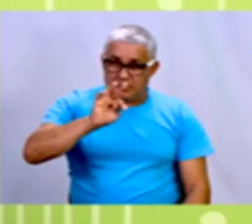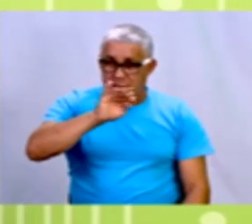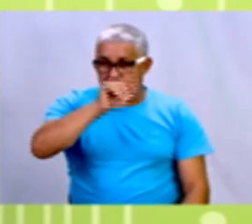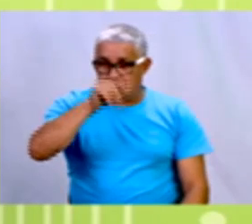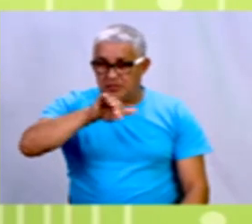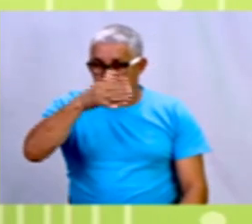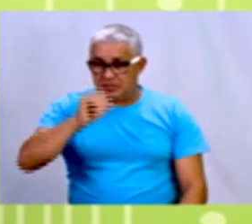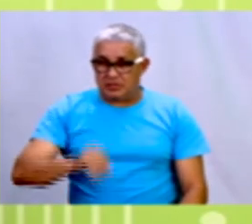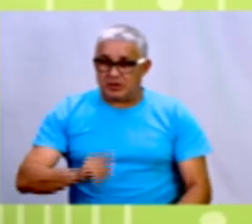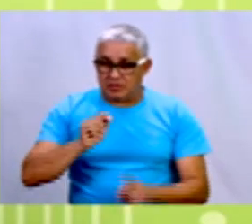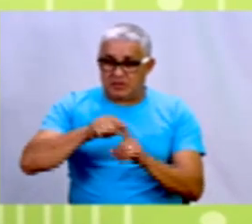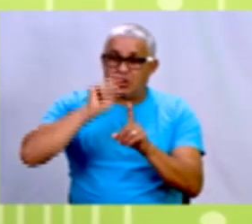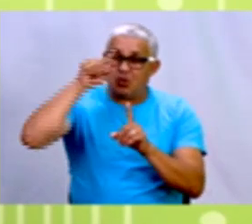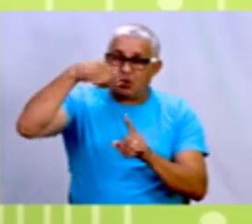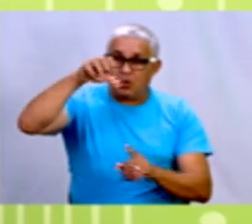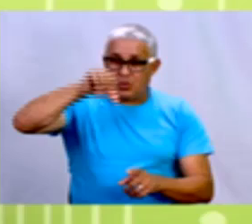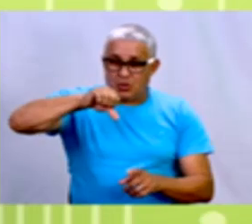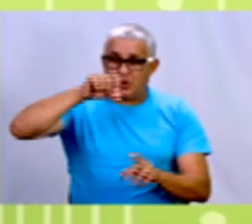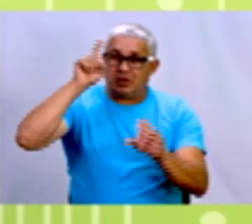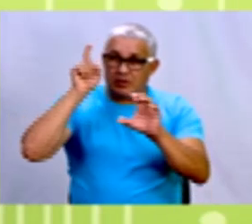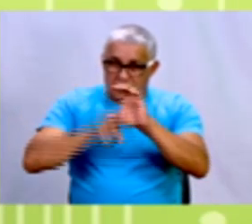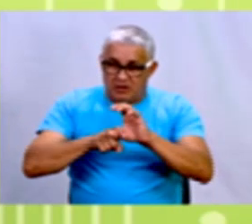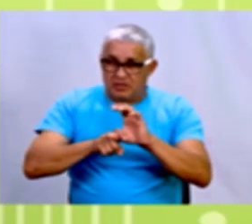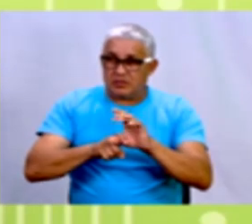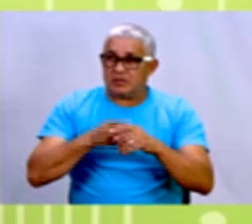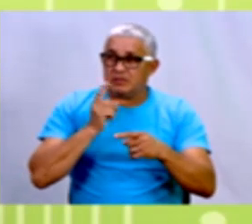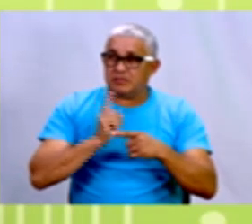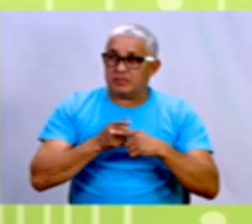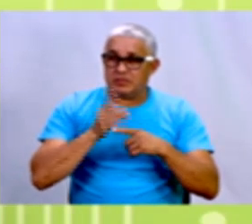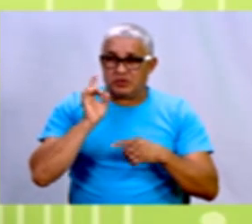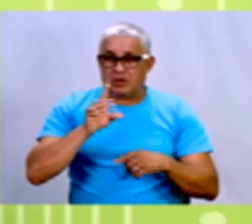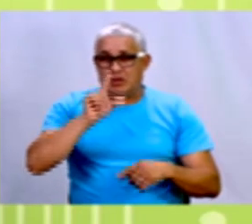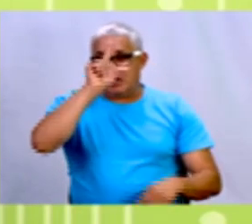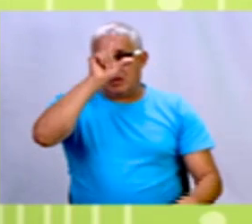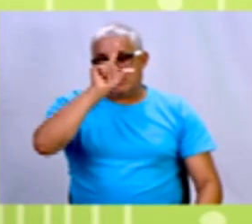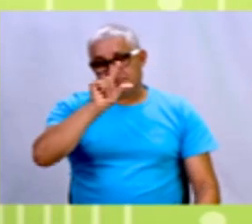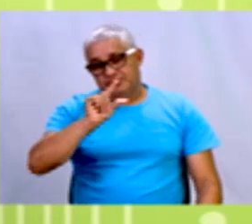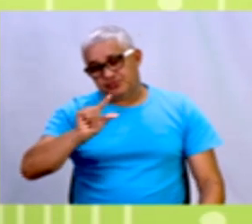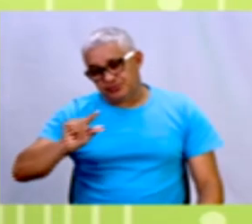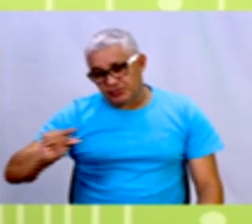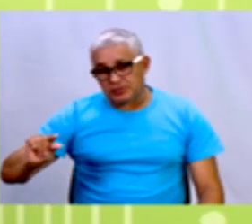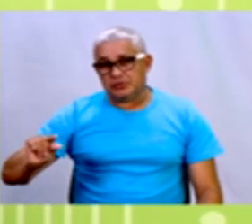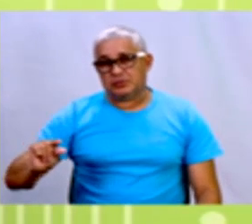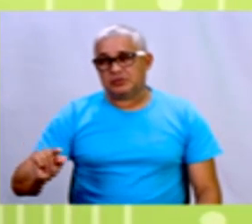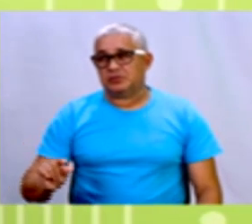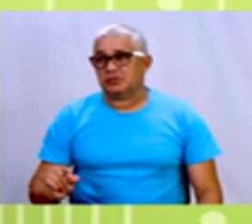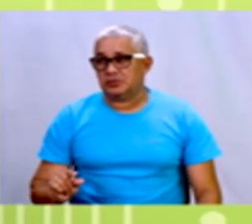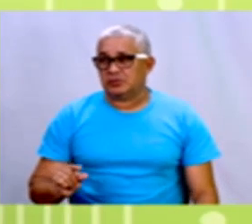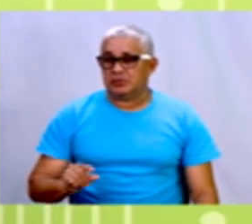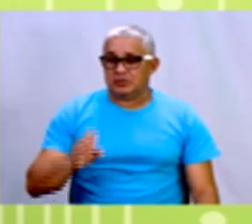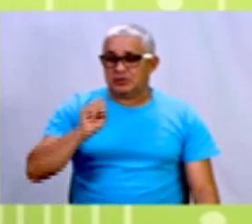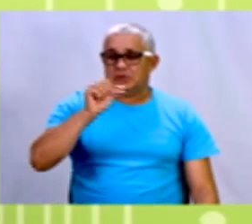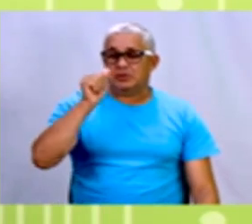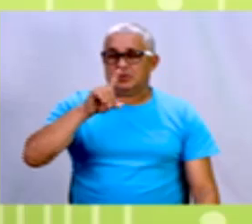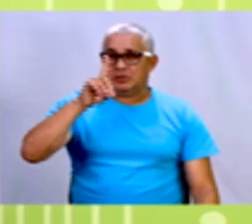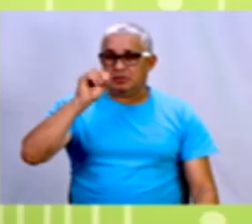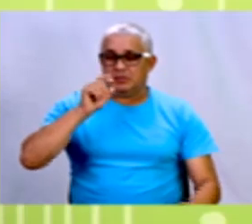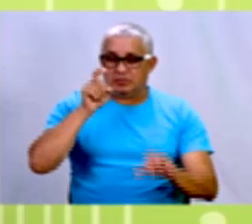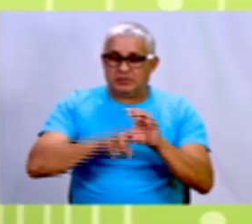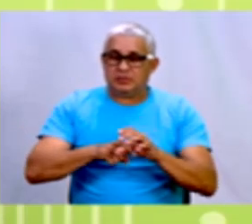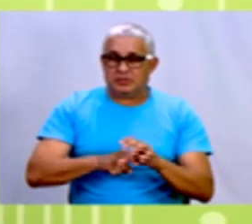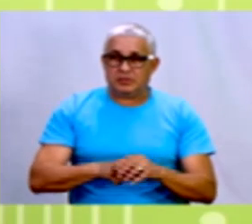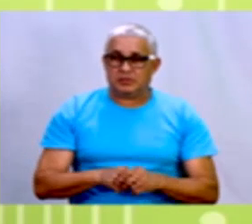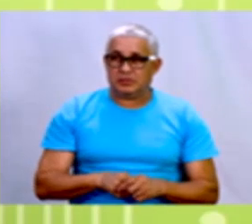mês eu vou estar devendo 9, tá? Porque é só a amortização que a gente abate do nosso saldo devedor. O